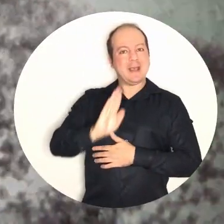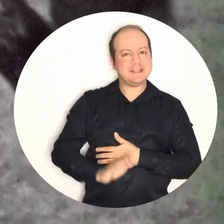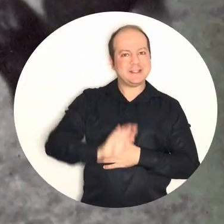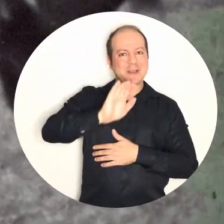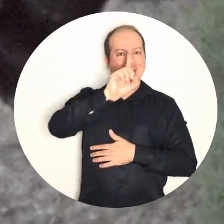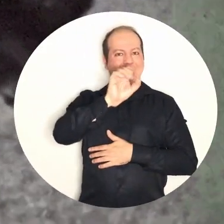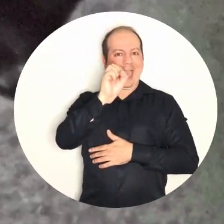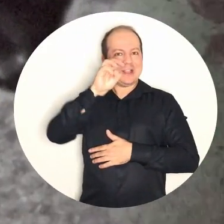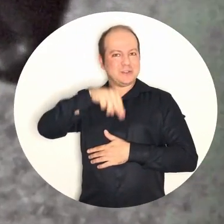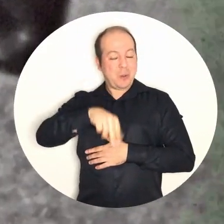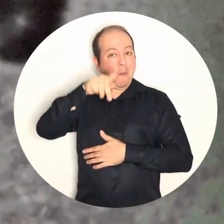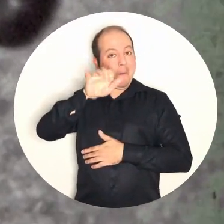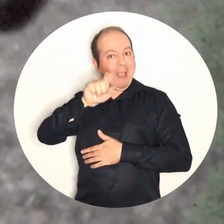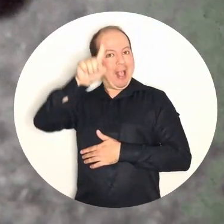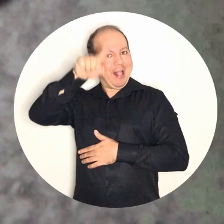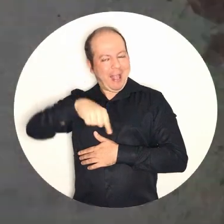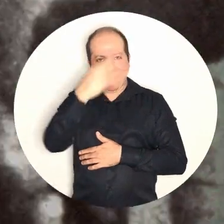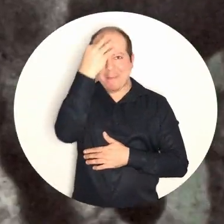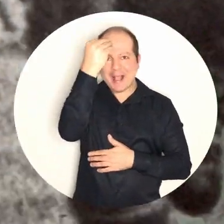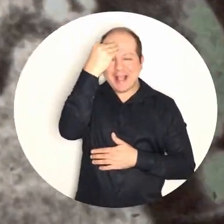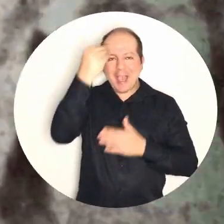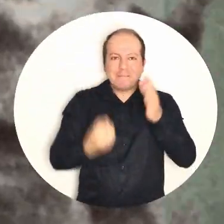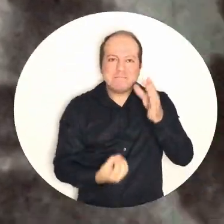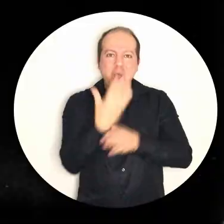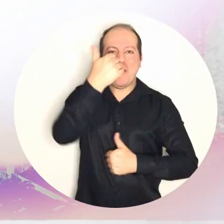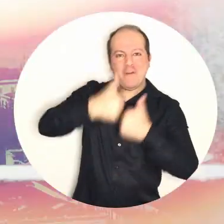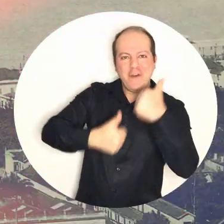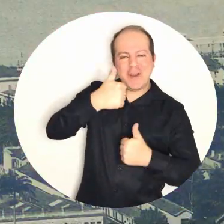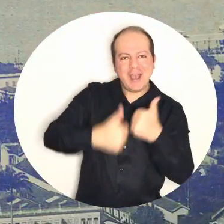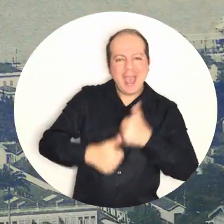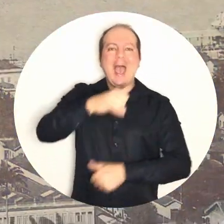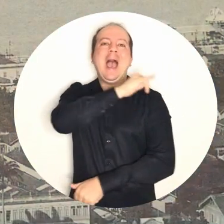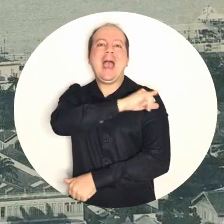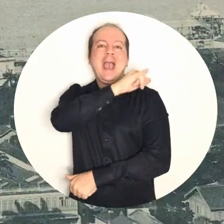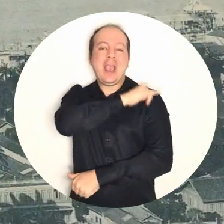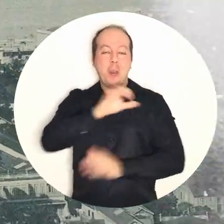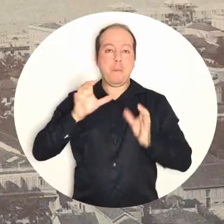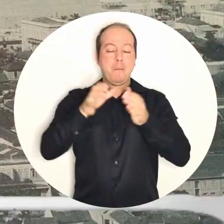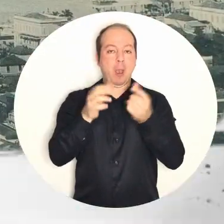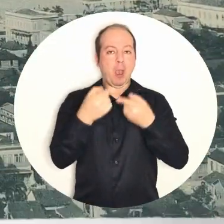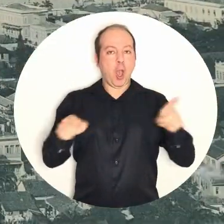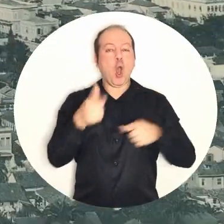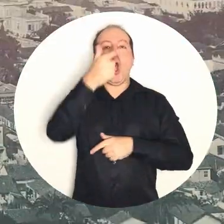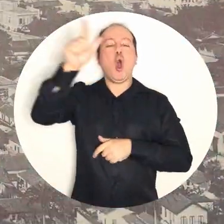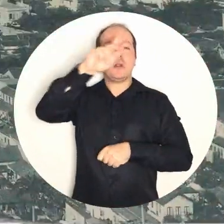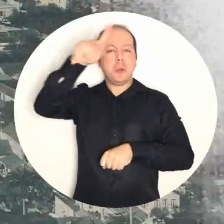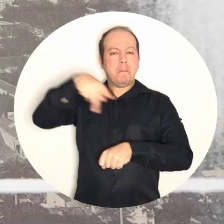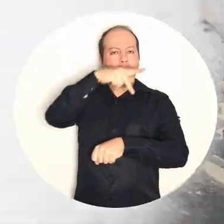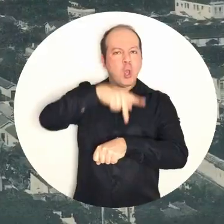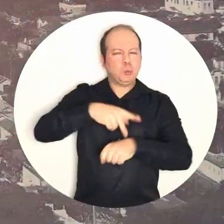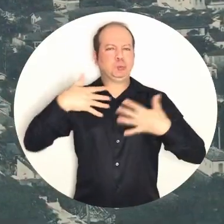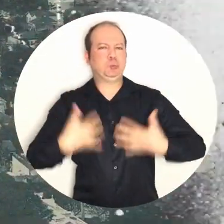Brasil, Edson Arantes do Nascimento, o Pelé, está nascendo. E no Rio de Janeiro, duas orquestras estrangeiras